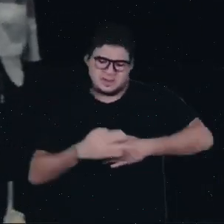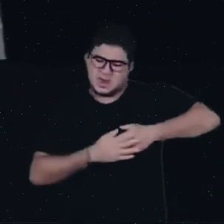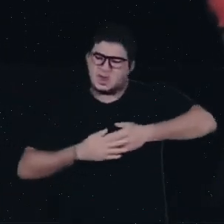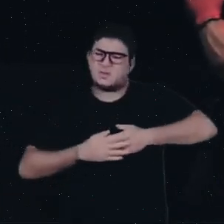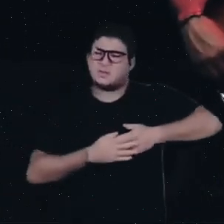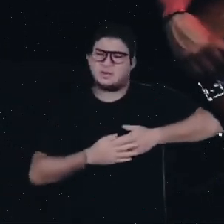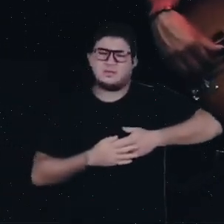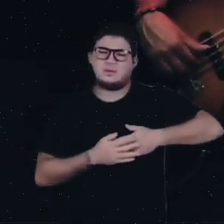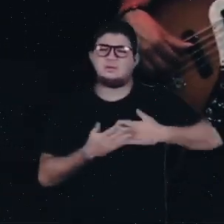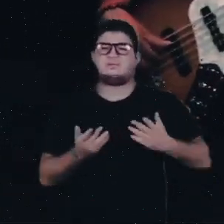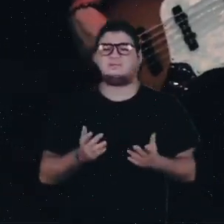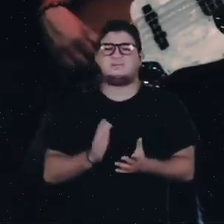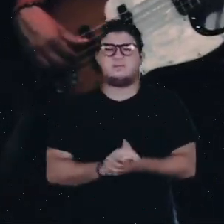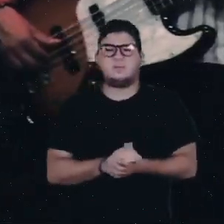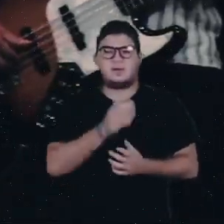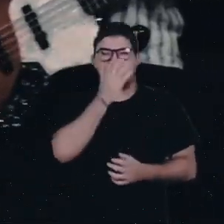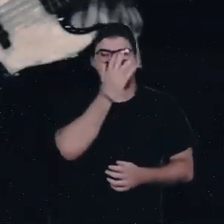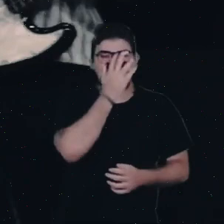aborto.